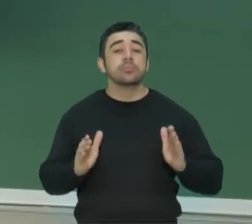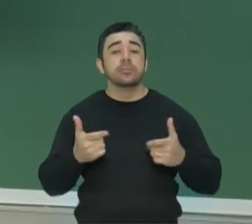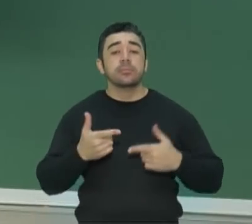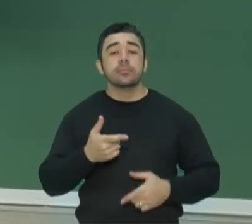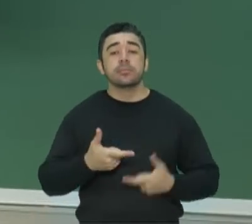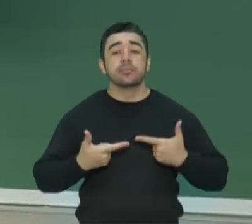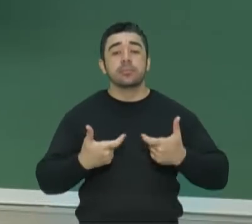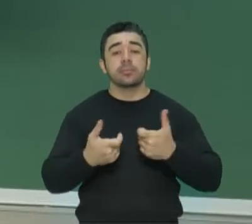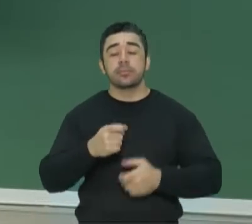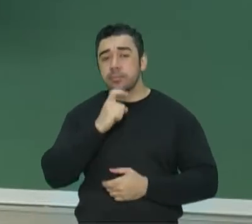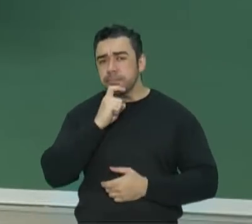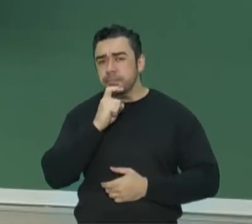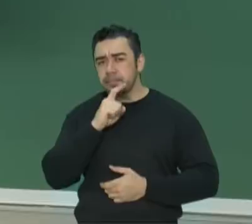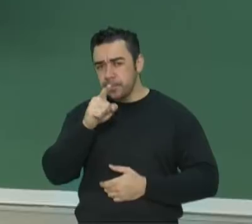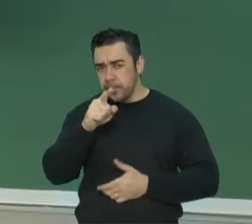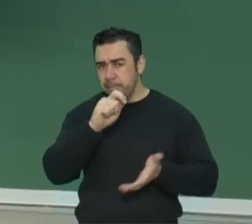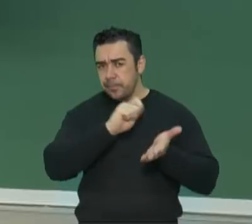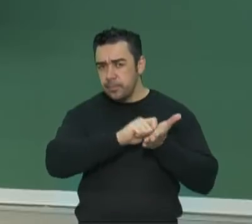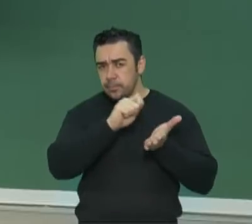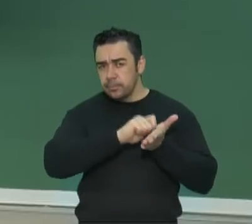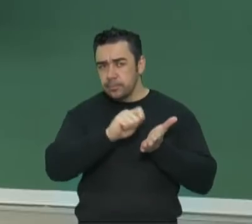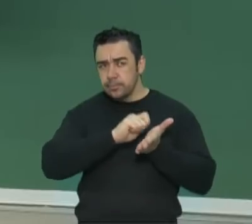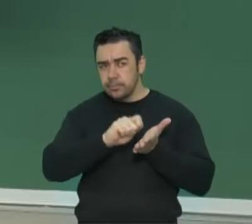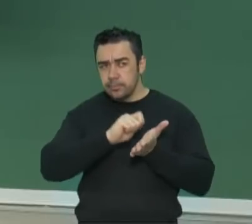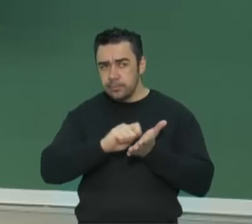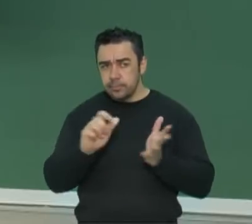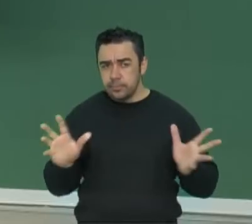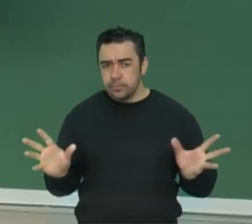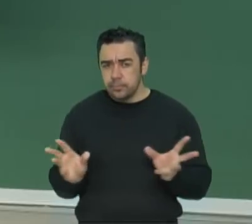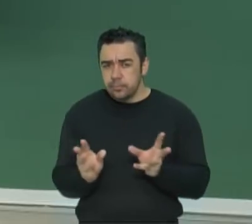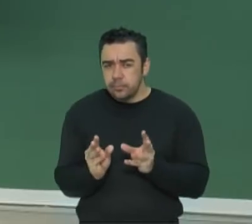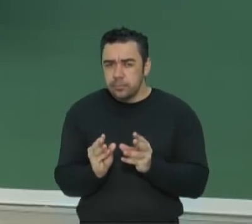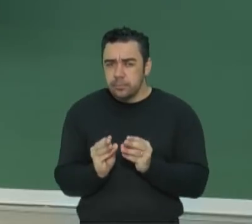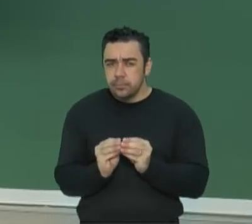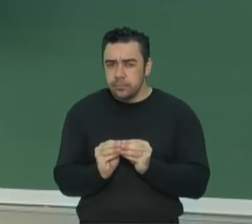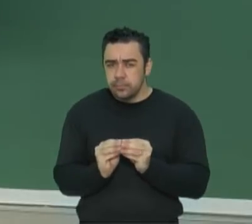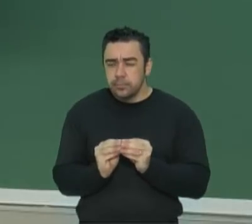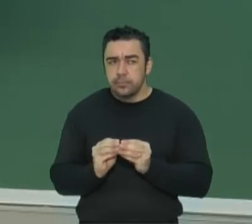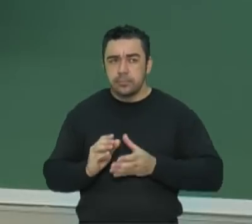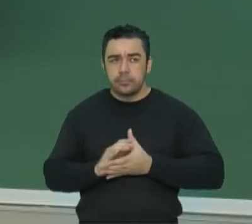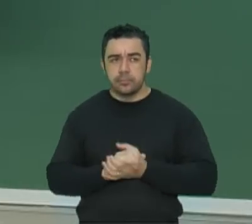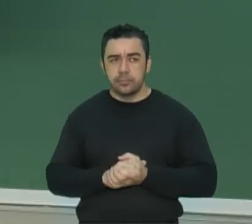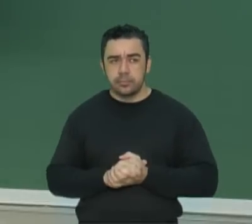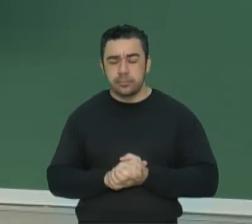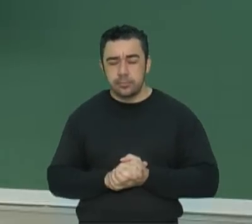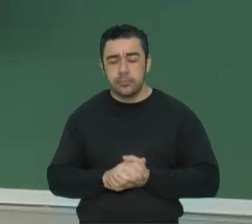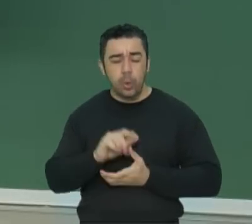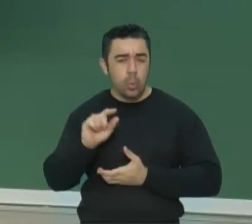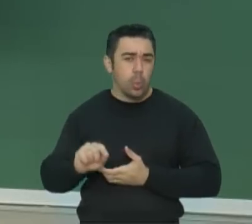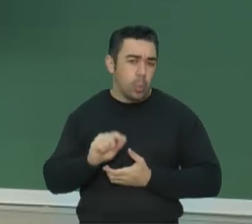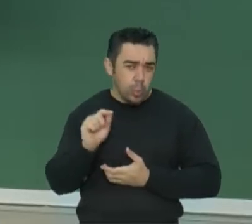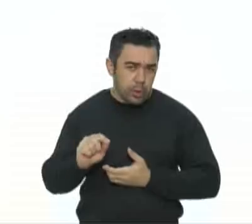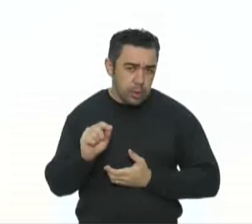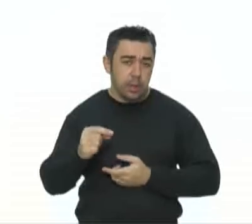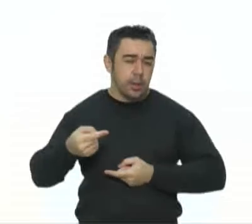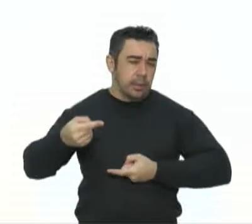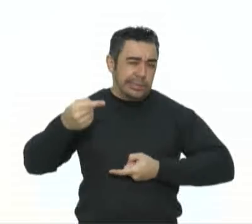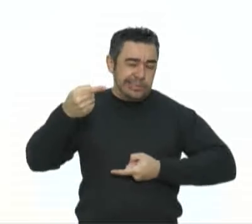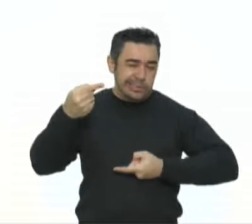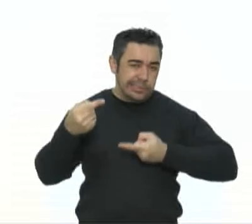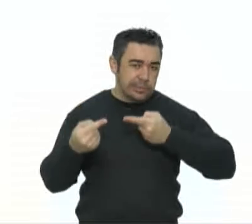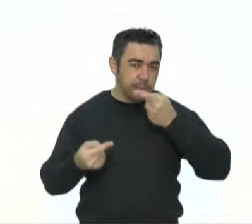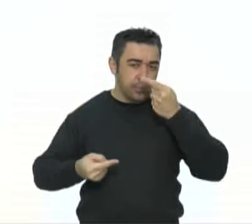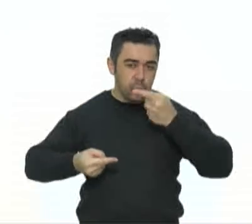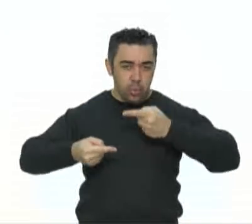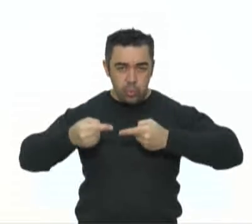Essa é aquela parte de você anotar esse resuminho bem caprichadinho para você. A Guerra Fria foi uma